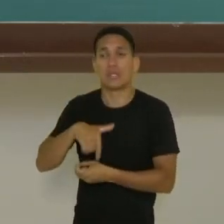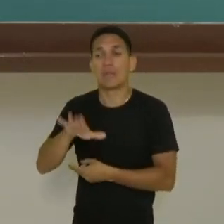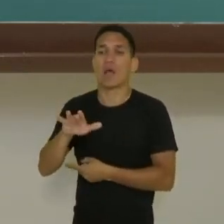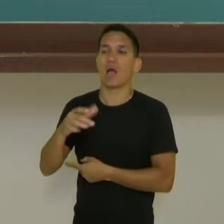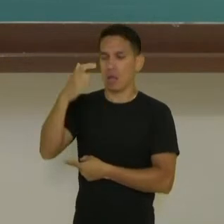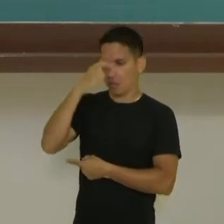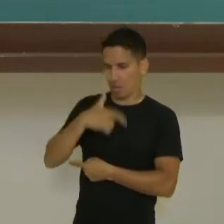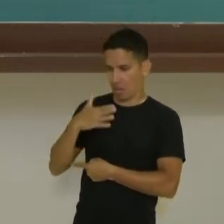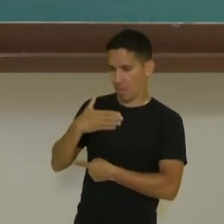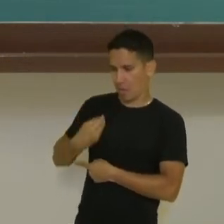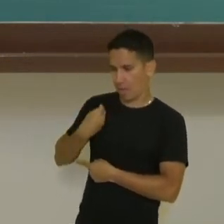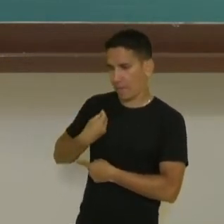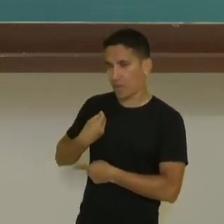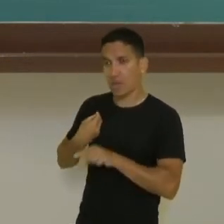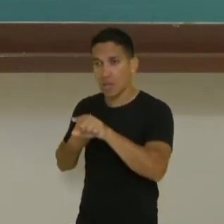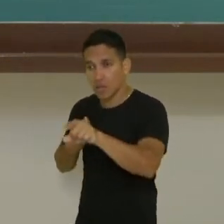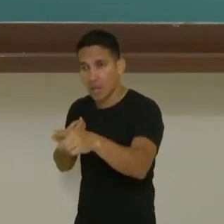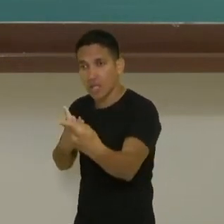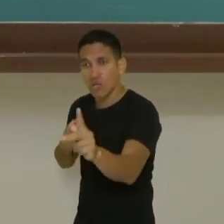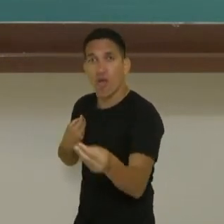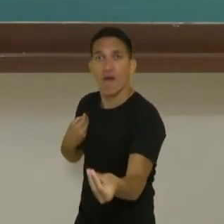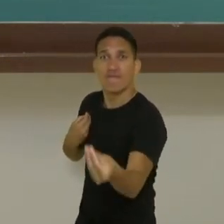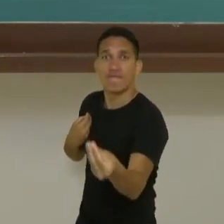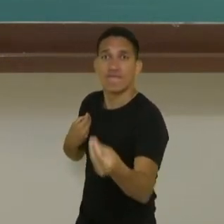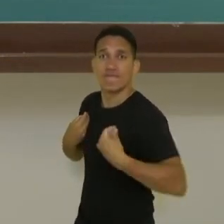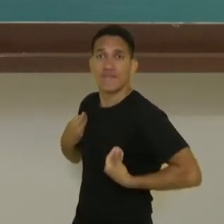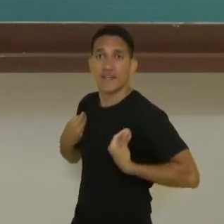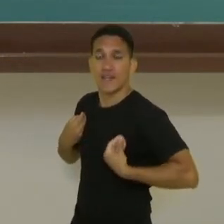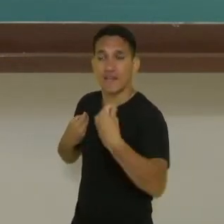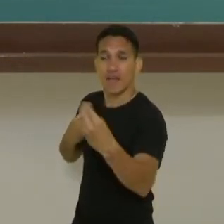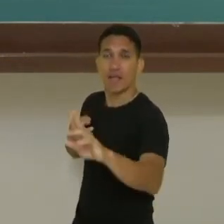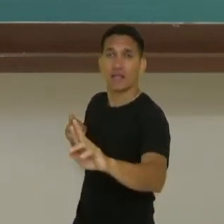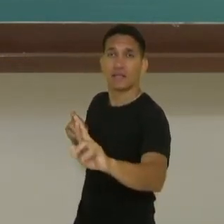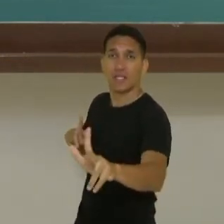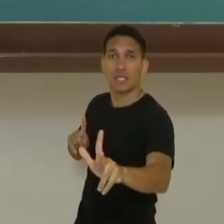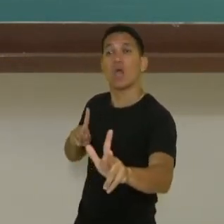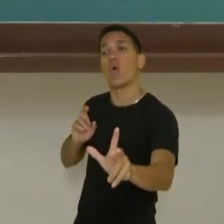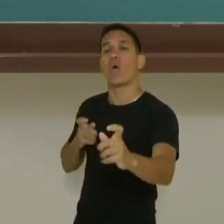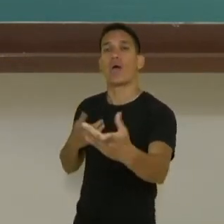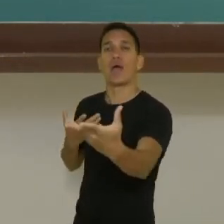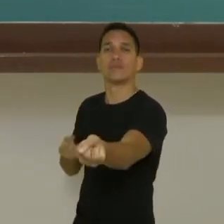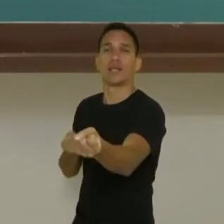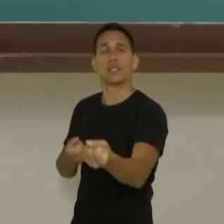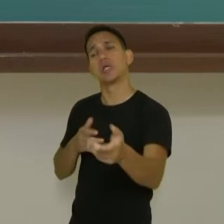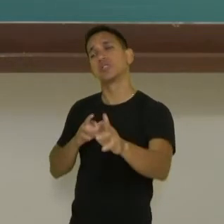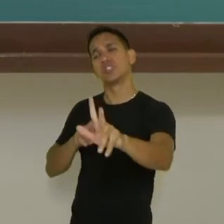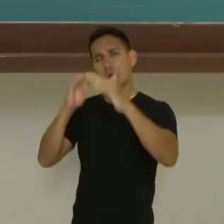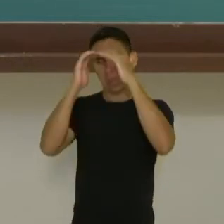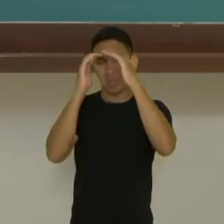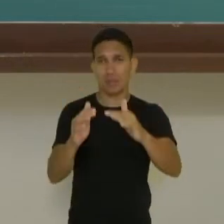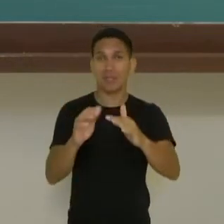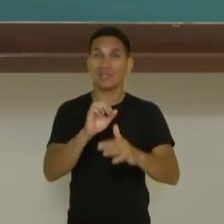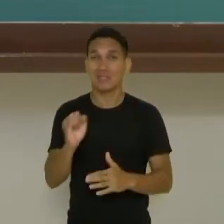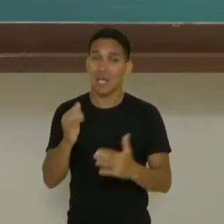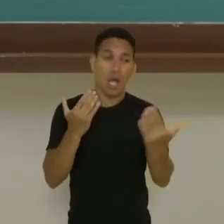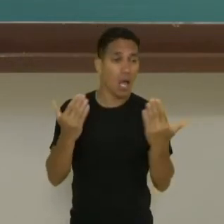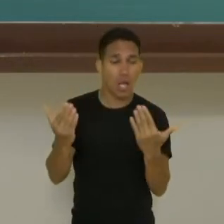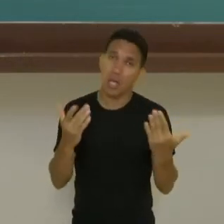realidade. Essa é a ideia. Capacidade de você relativizar. E quando se relativiza, se diminui os estereótipos e os